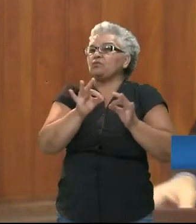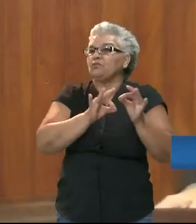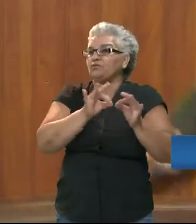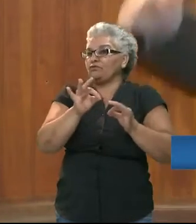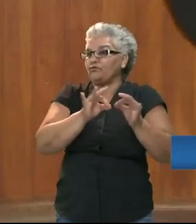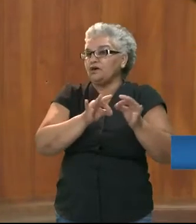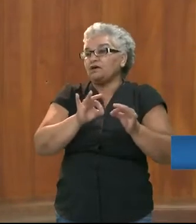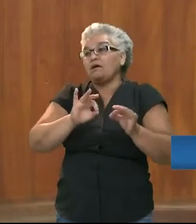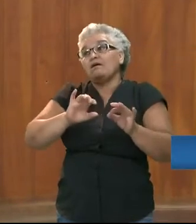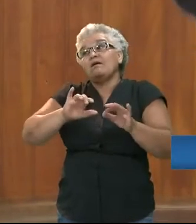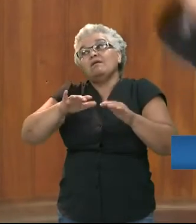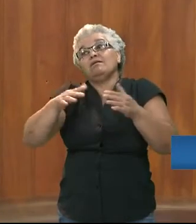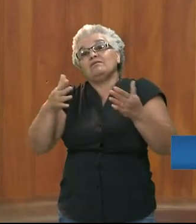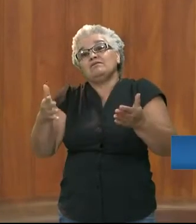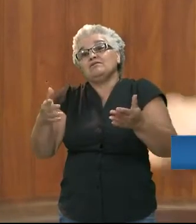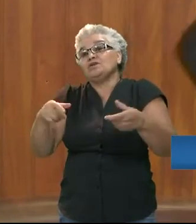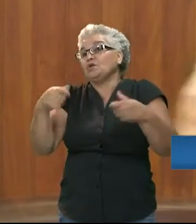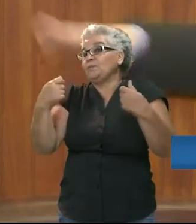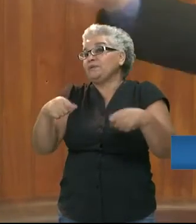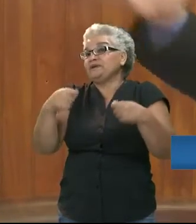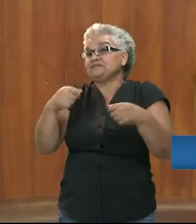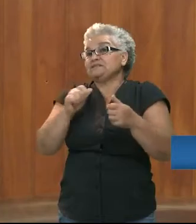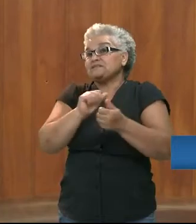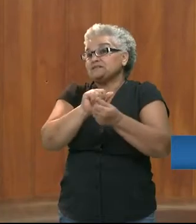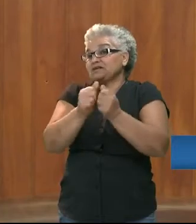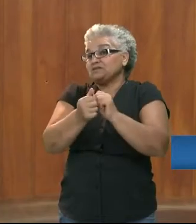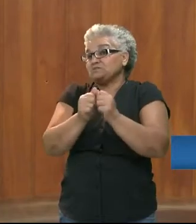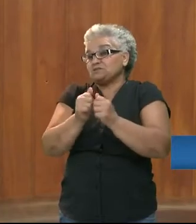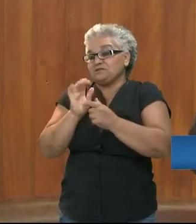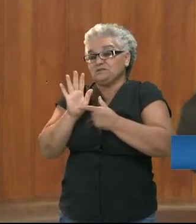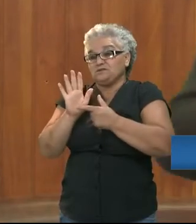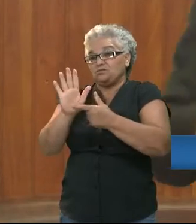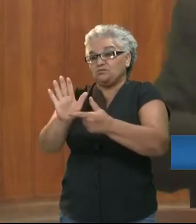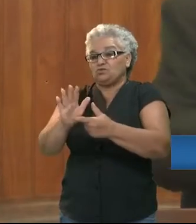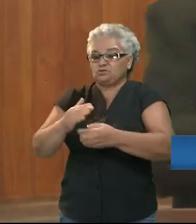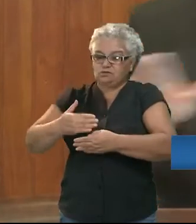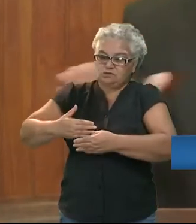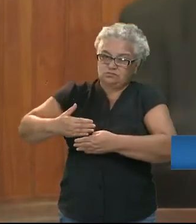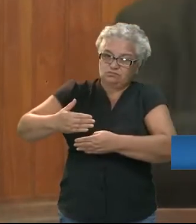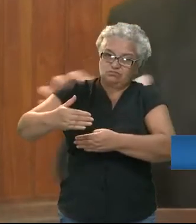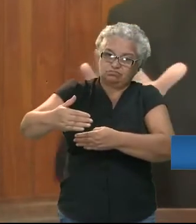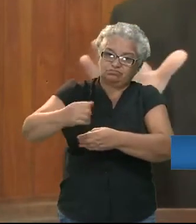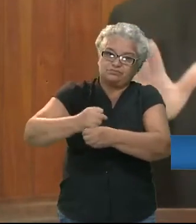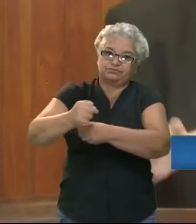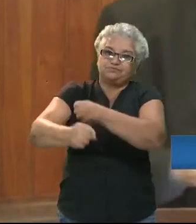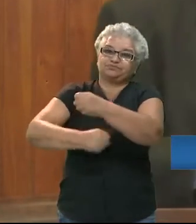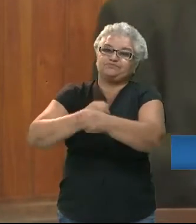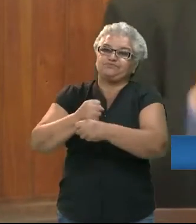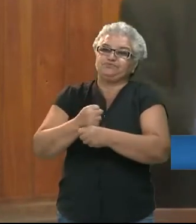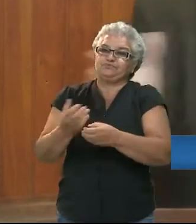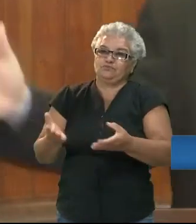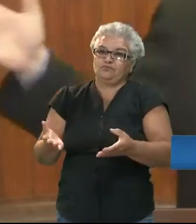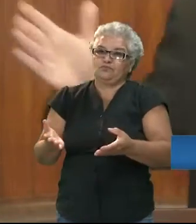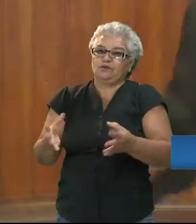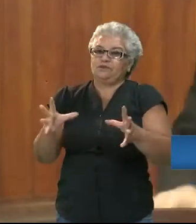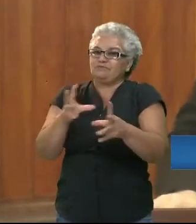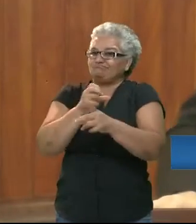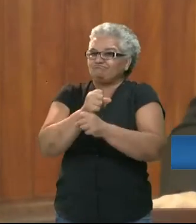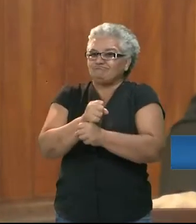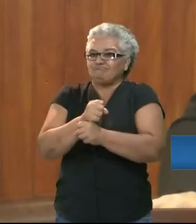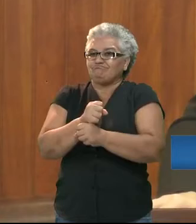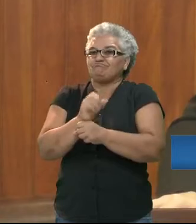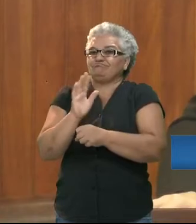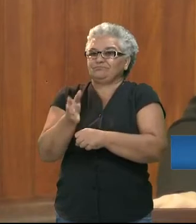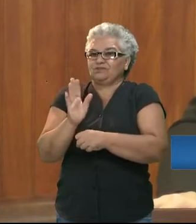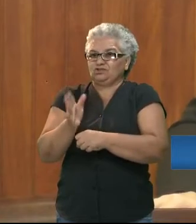haja necessidade mais da administração se manifestar ao longo do ano, porque a gente equaciona ali naquele projeto essa importante matéria,